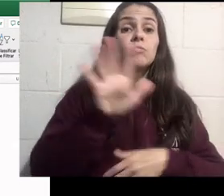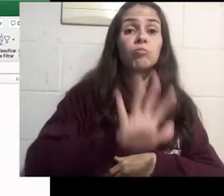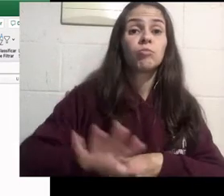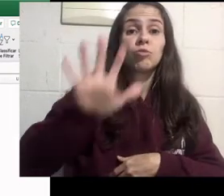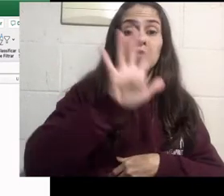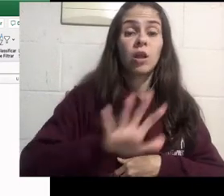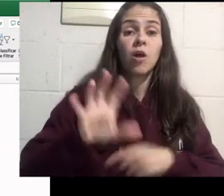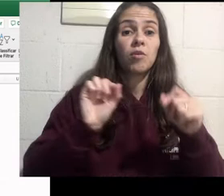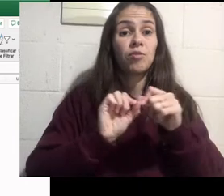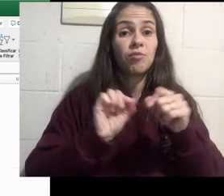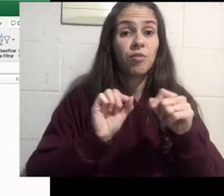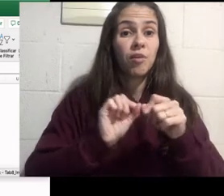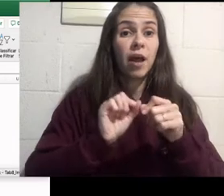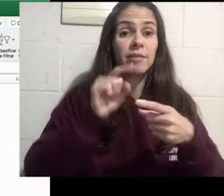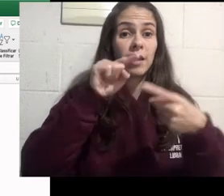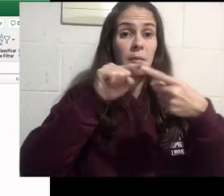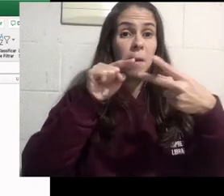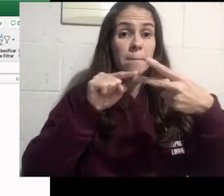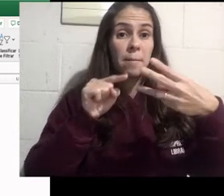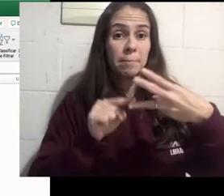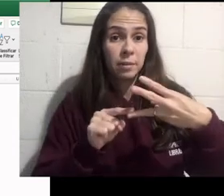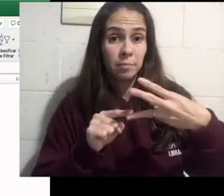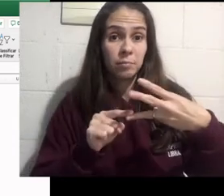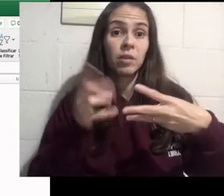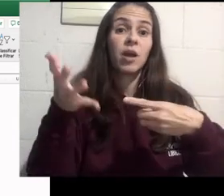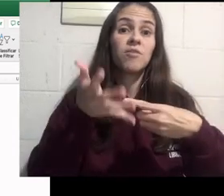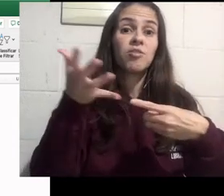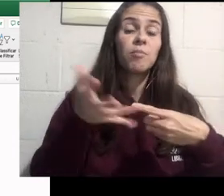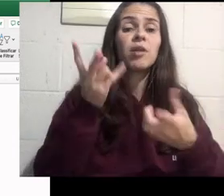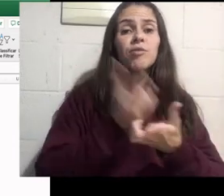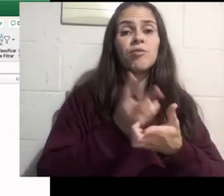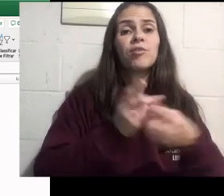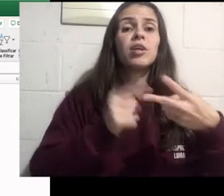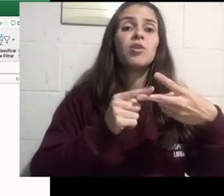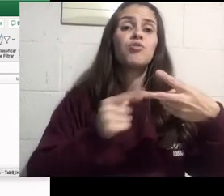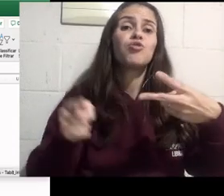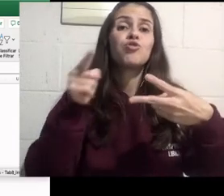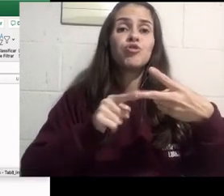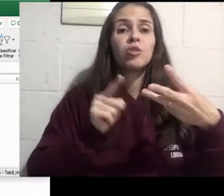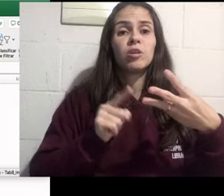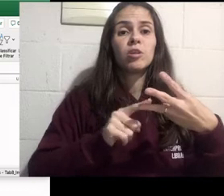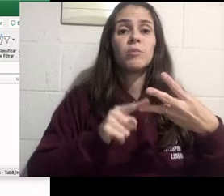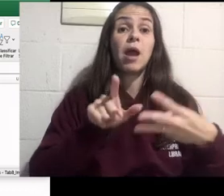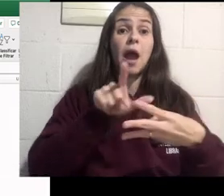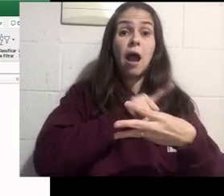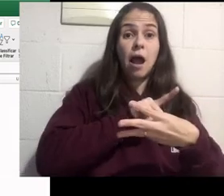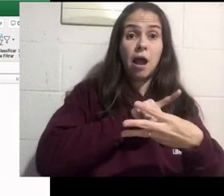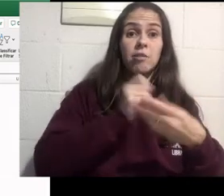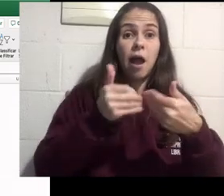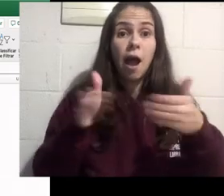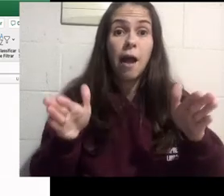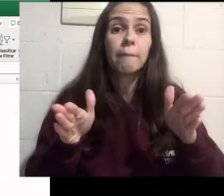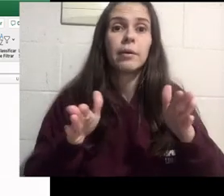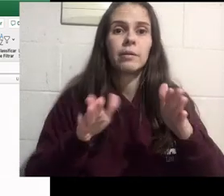se faz, né, por meio de 3 tipos de investimento: o investimento fixo, capital de giro e os investimentos pré-operacionais. Esses